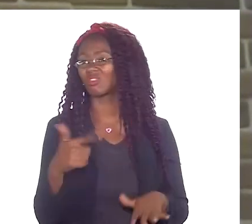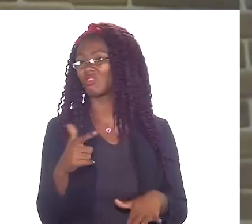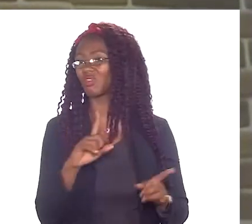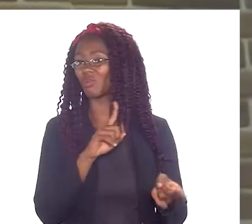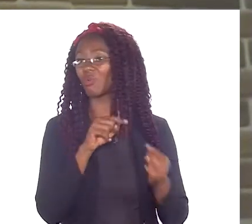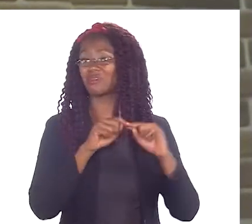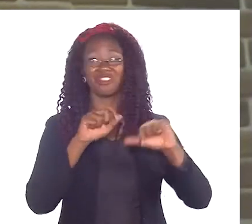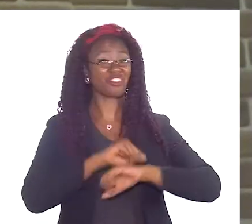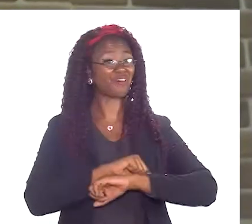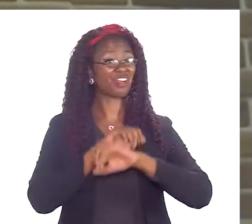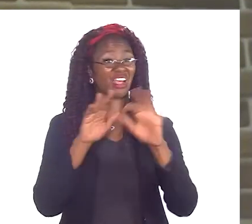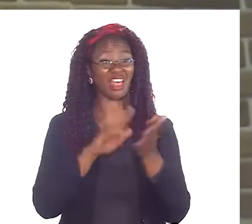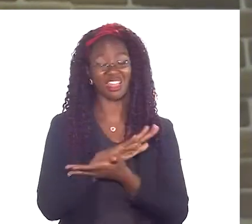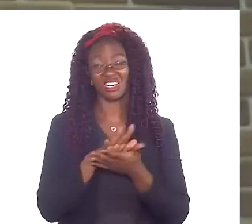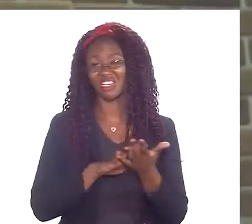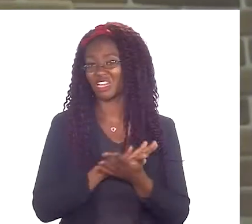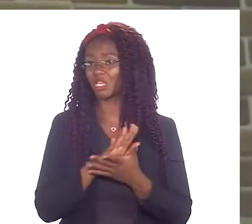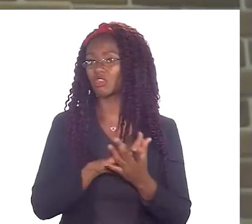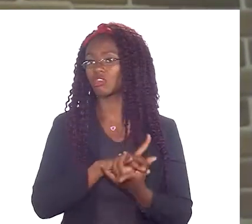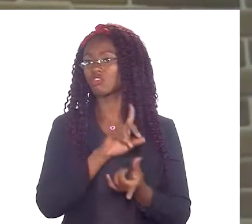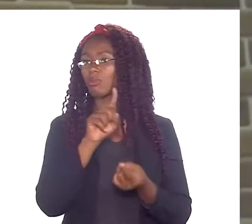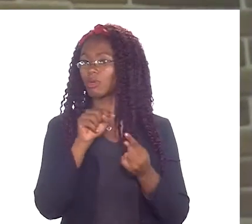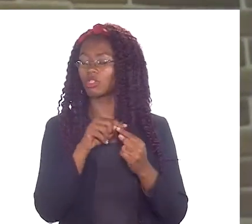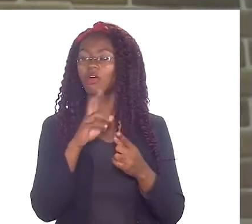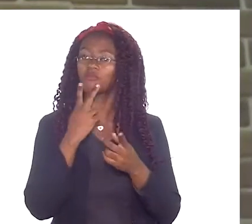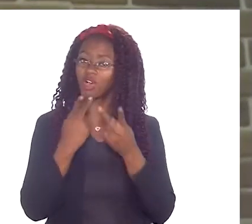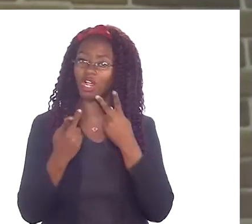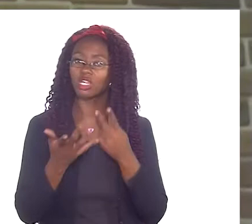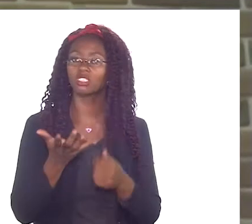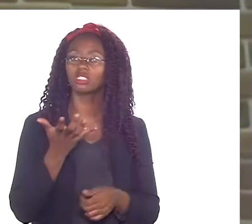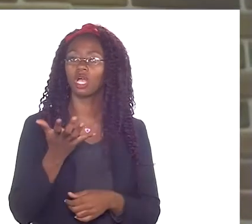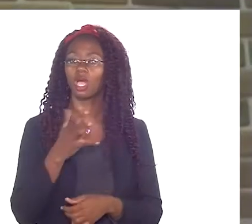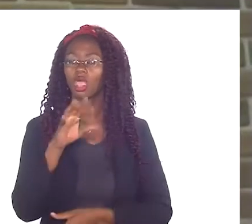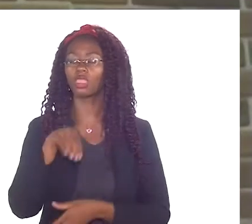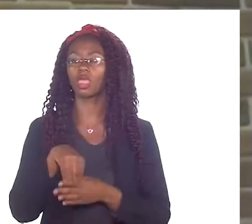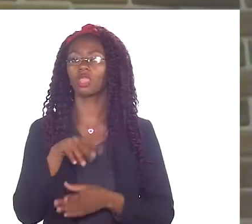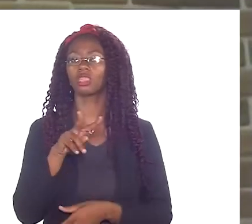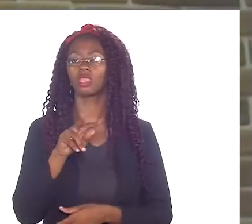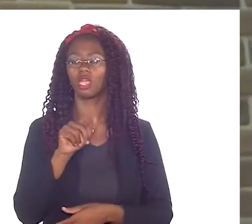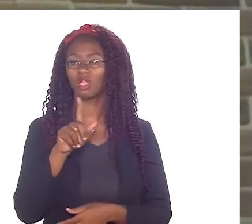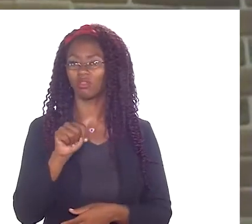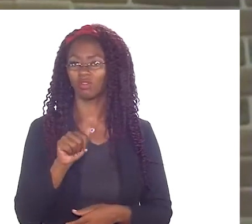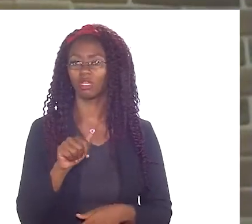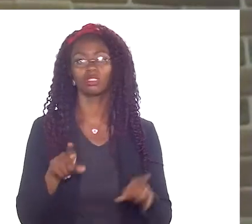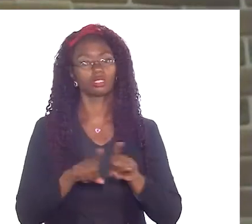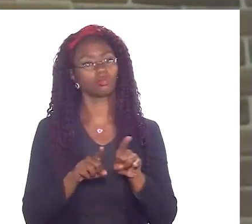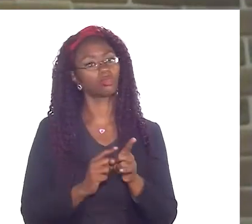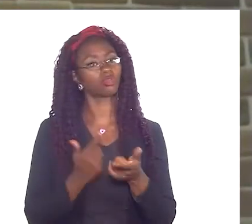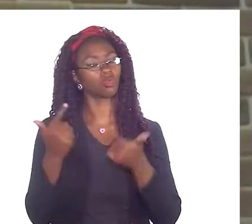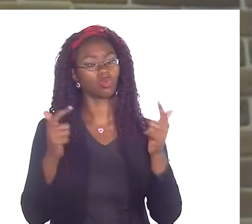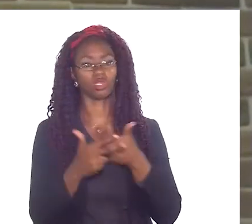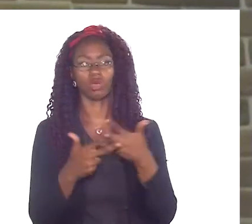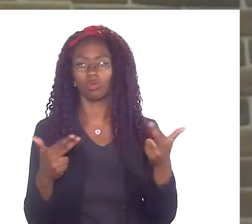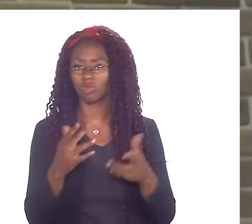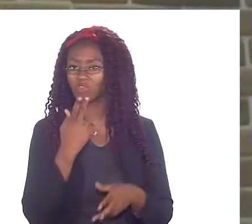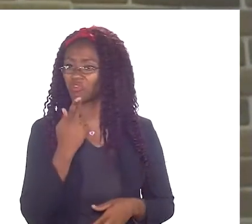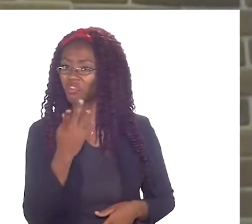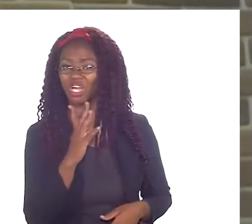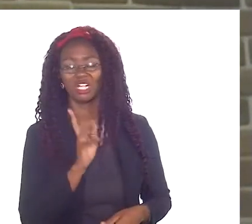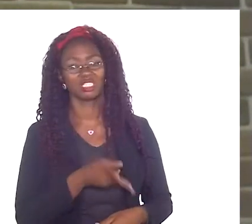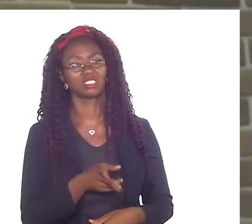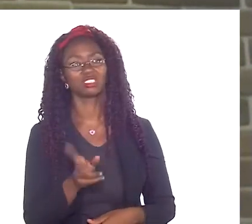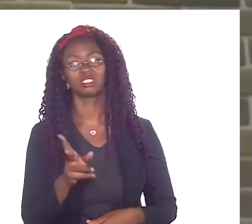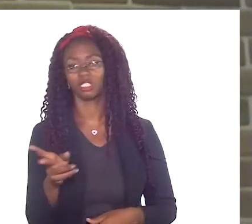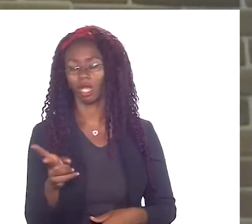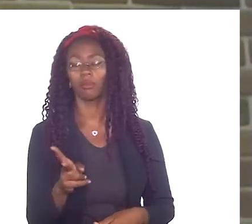capinha e não ver um objetivo muito claro, e nesse objetivo você tem que falar o que você quer naquela vaga. E outra coisa que a gente fala muito para os devs